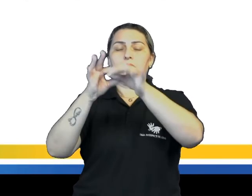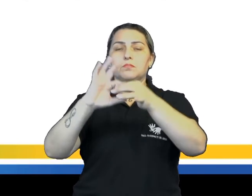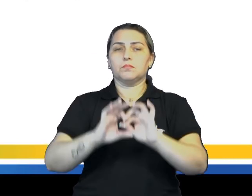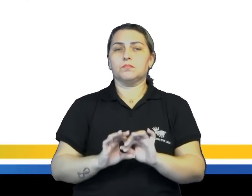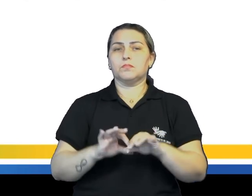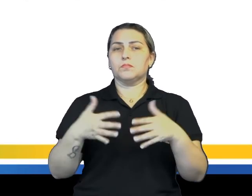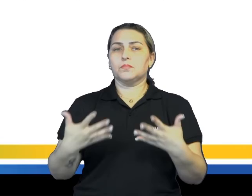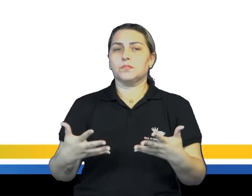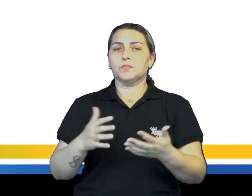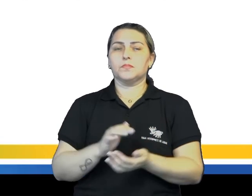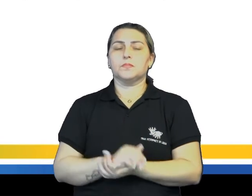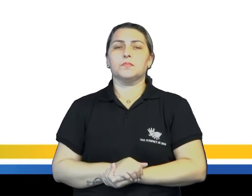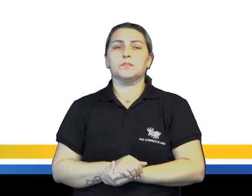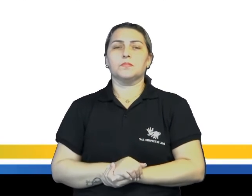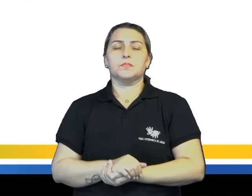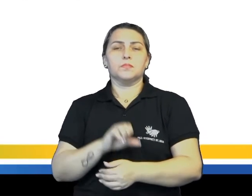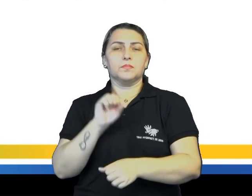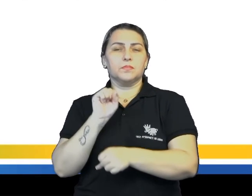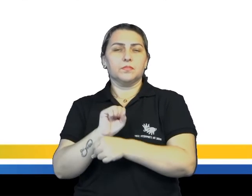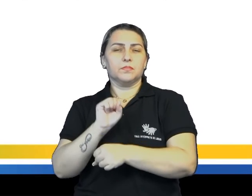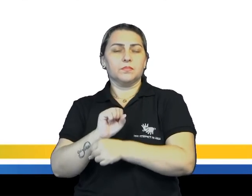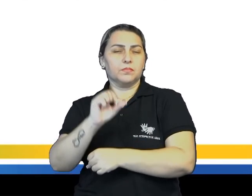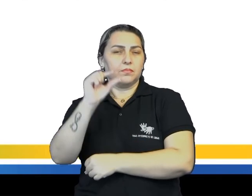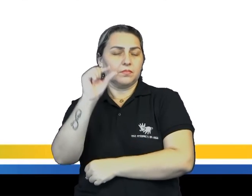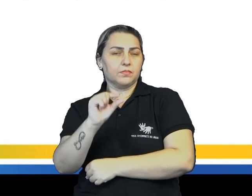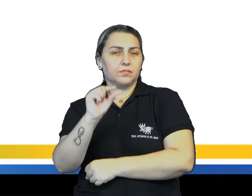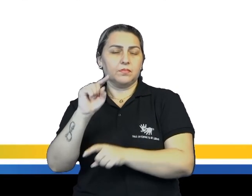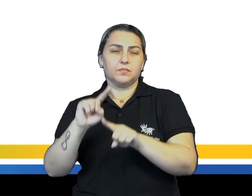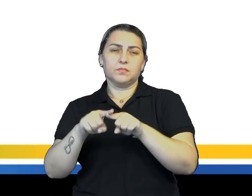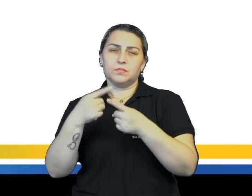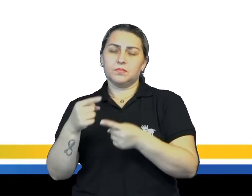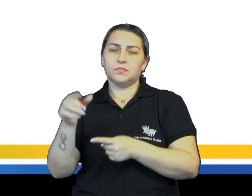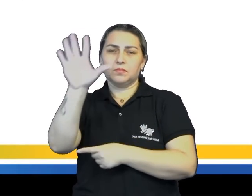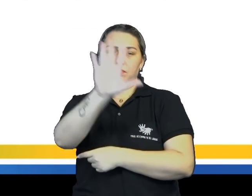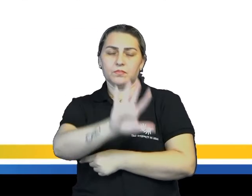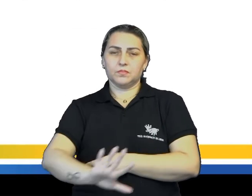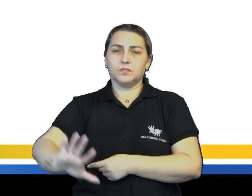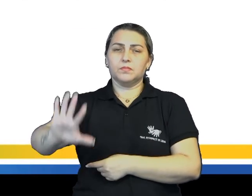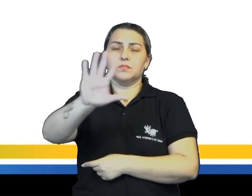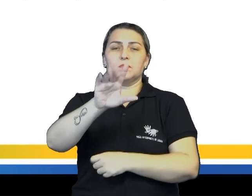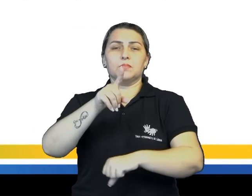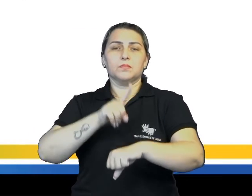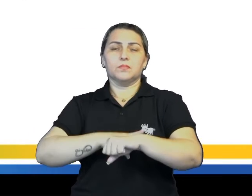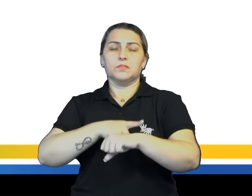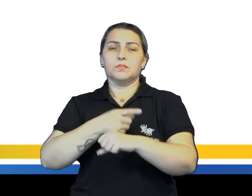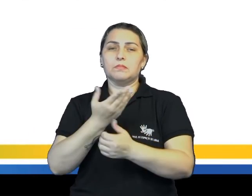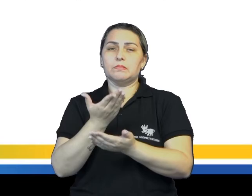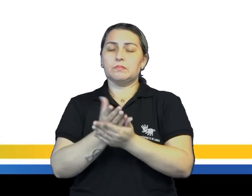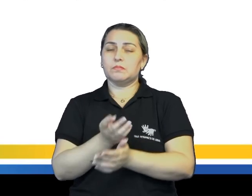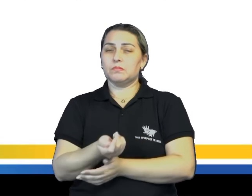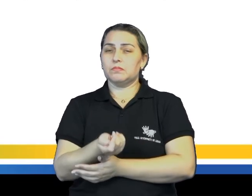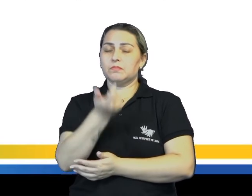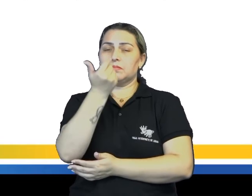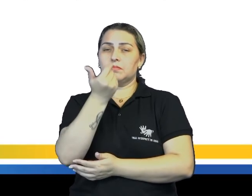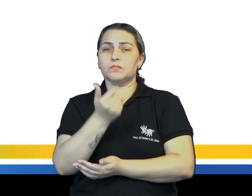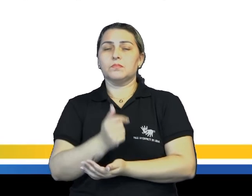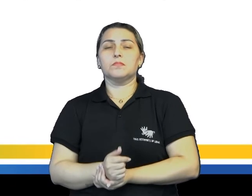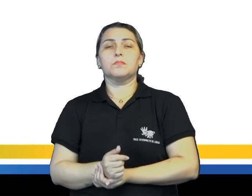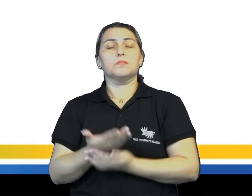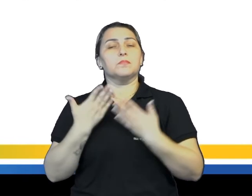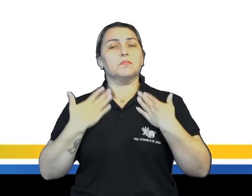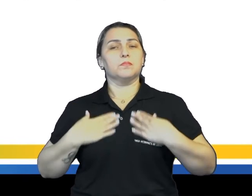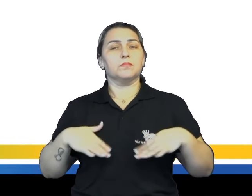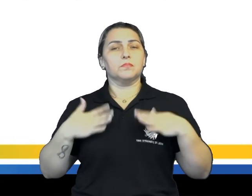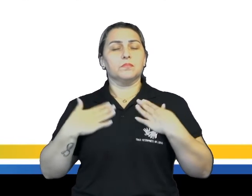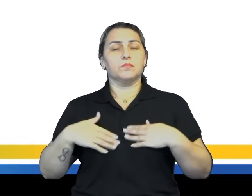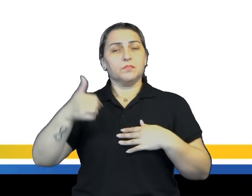quê? Eu vou dar um tempinho para vocês pensarem, mas aqui de forma geral, o meu tempo já acabou, eu quero que vocês, com calma,